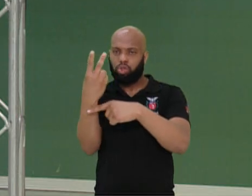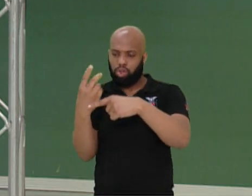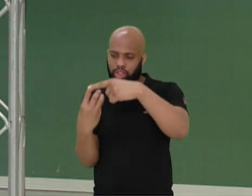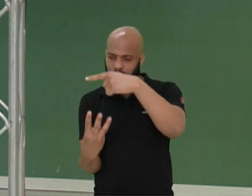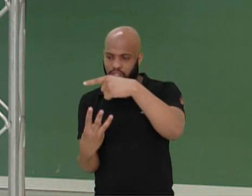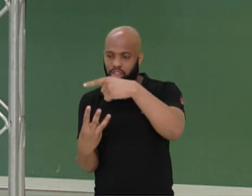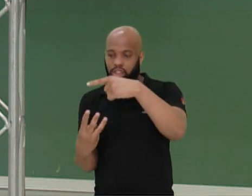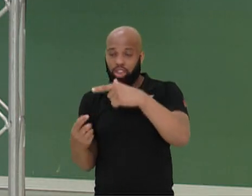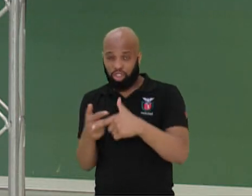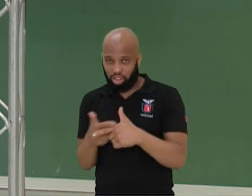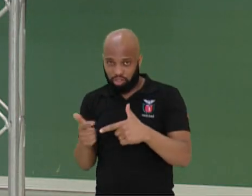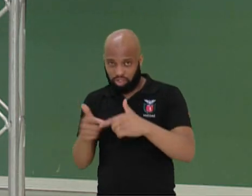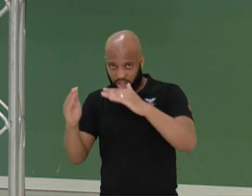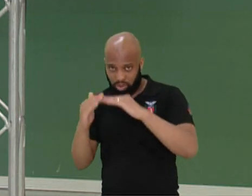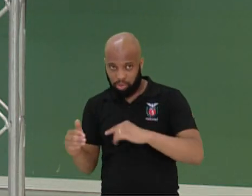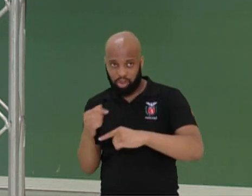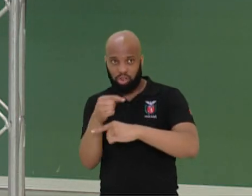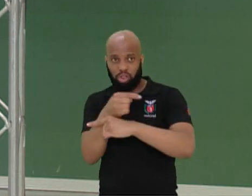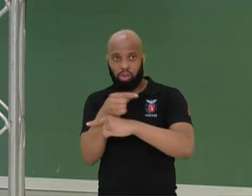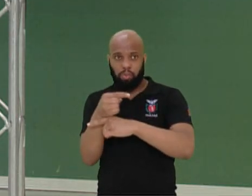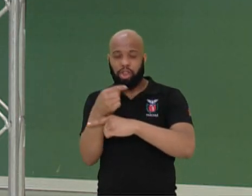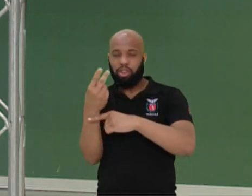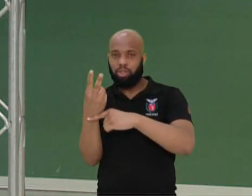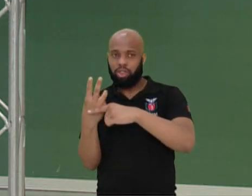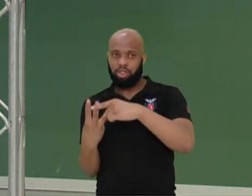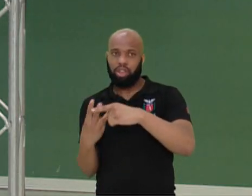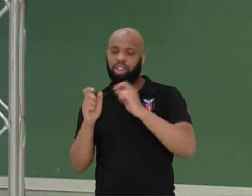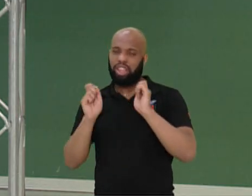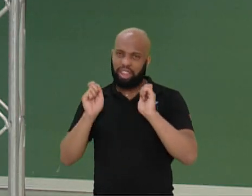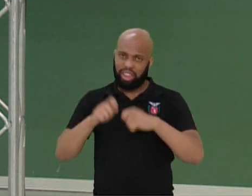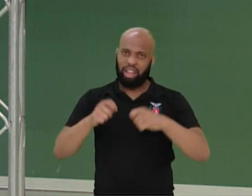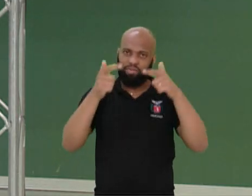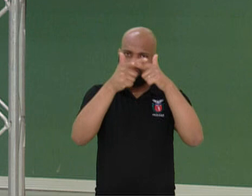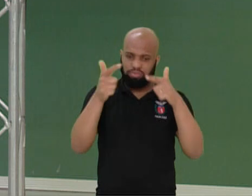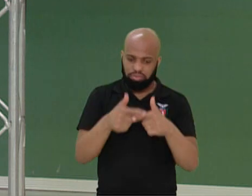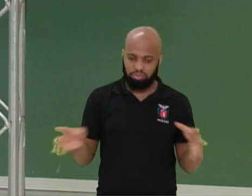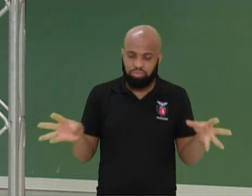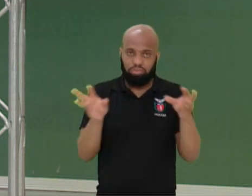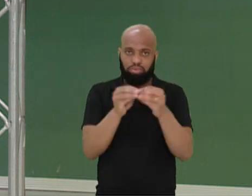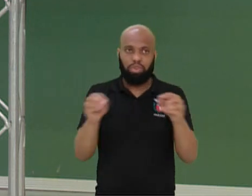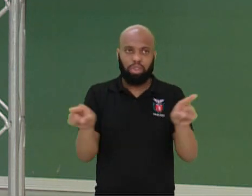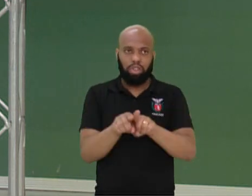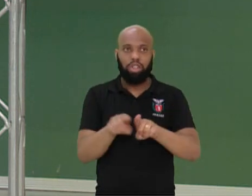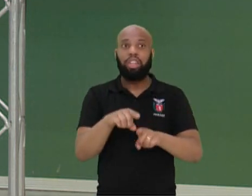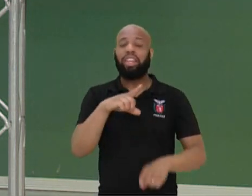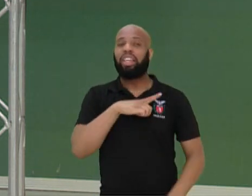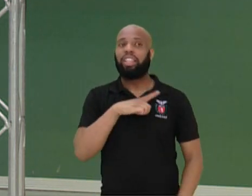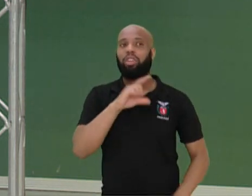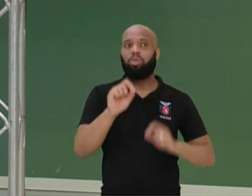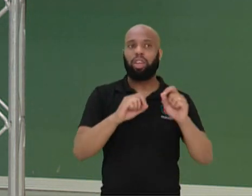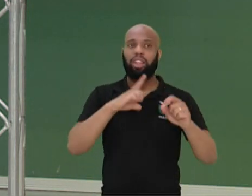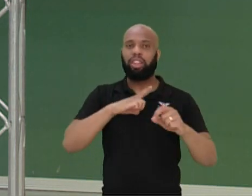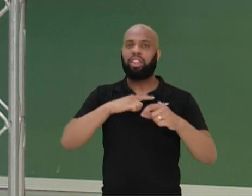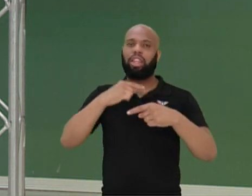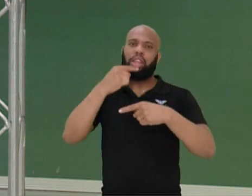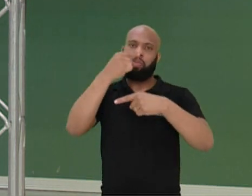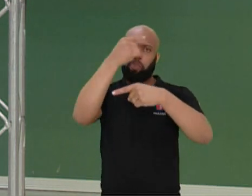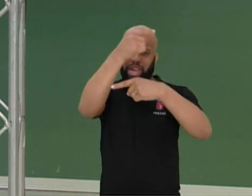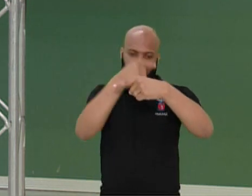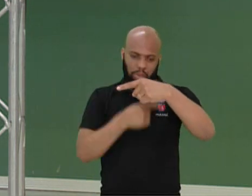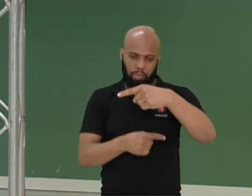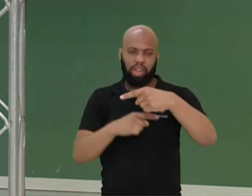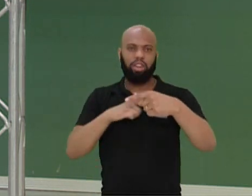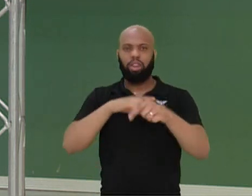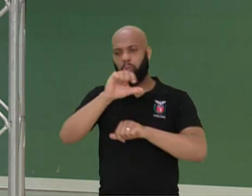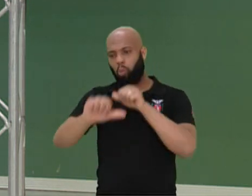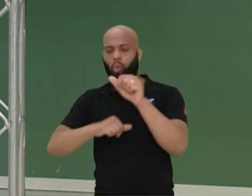por menos 2/3. Aqui a gente pode fazer algumas simplificações, o menos e o menos, né? Sinal negativo aí na divisão,